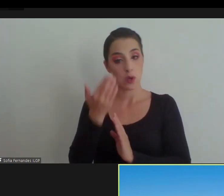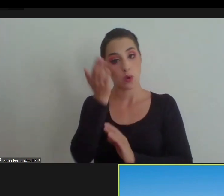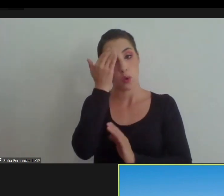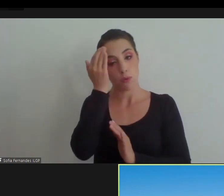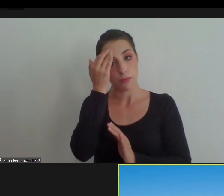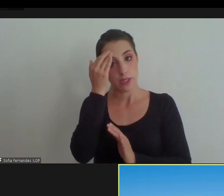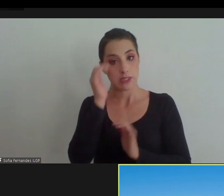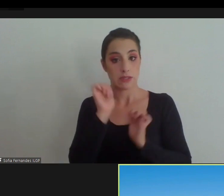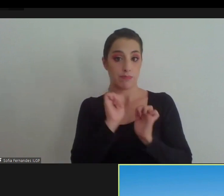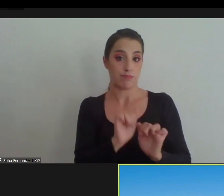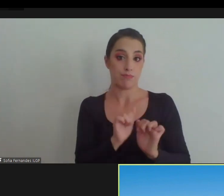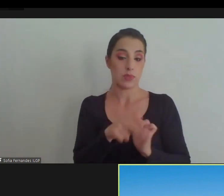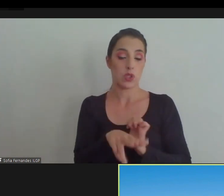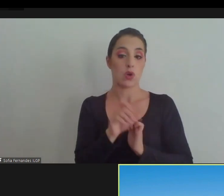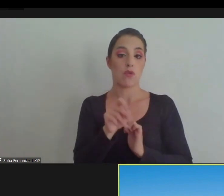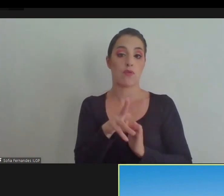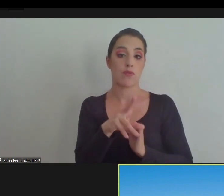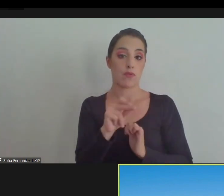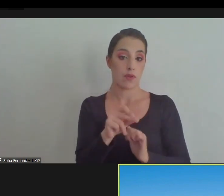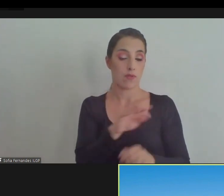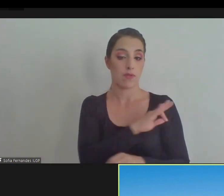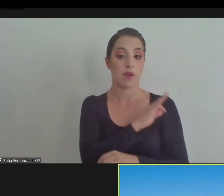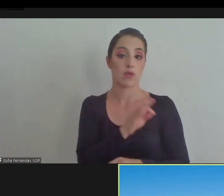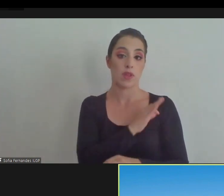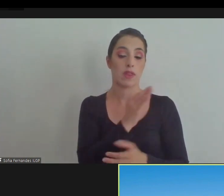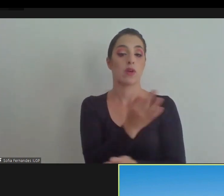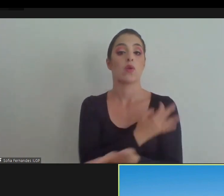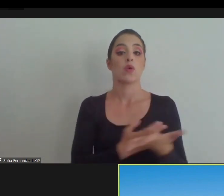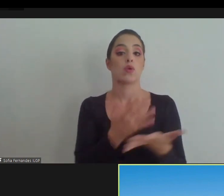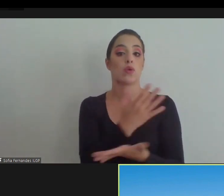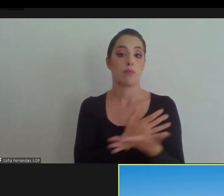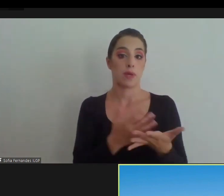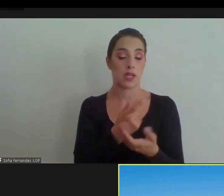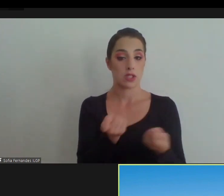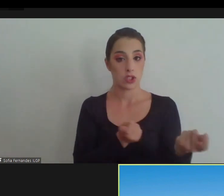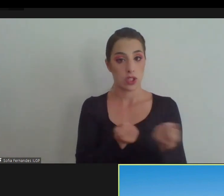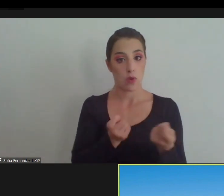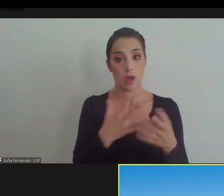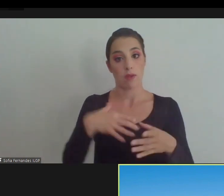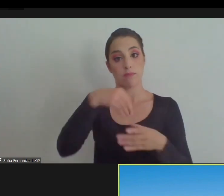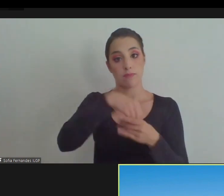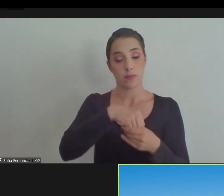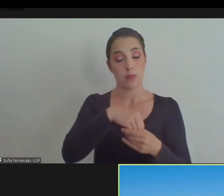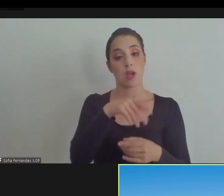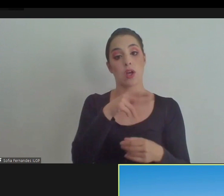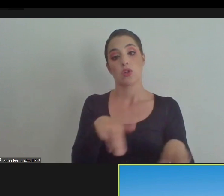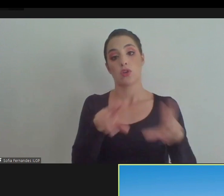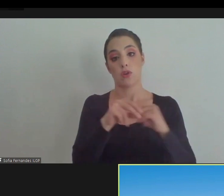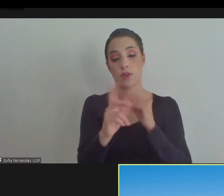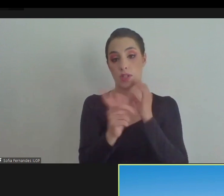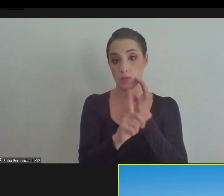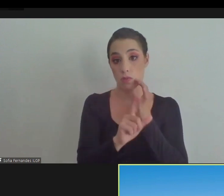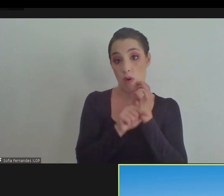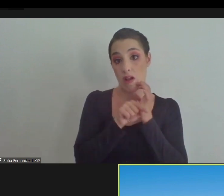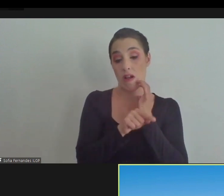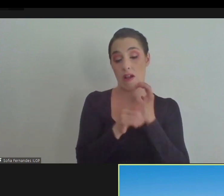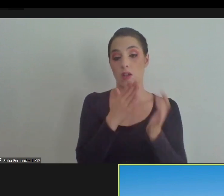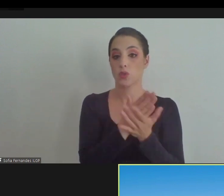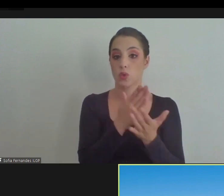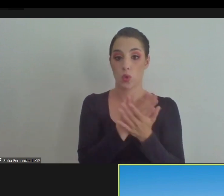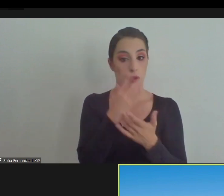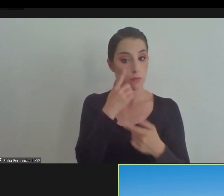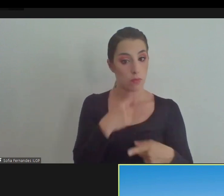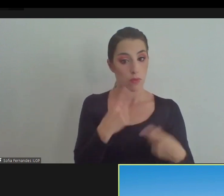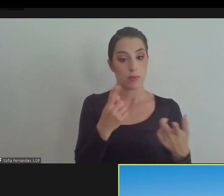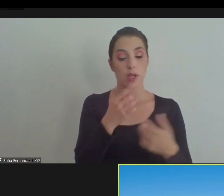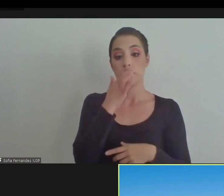nova SBE, Faculdade de Economia e Gestão, que faz parte da Universidade Nova de Lisboa, que é uma escola pública. Okay? As